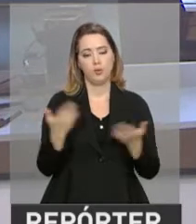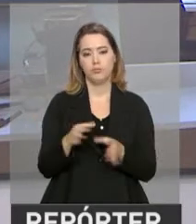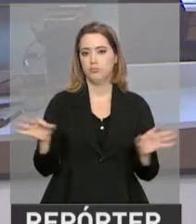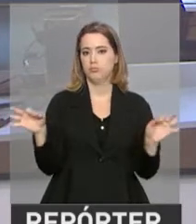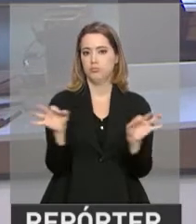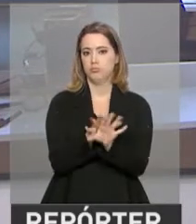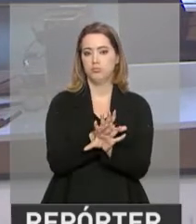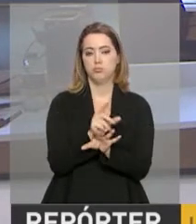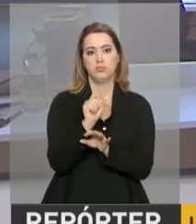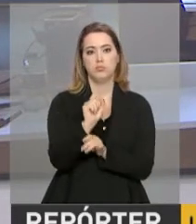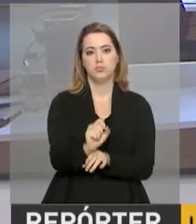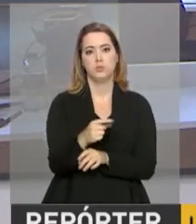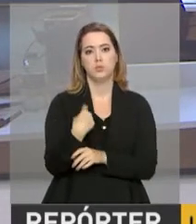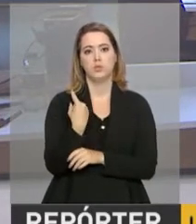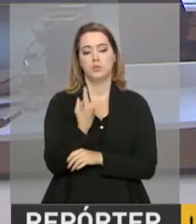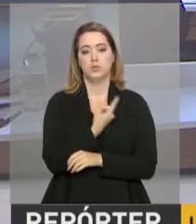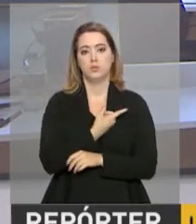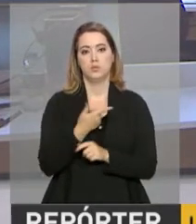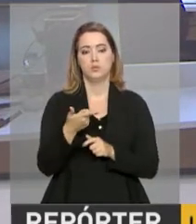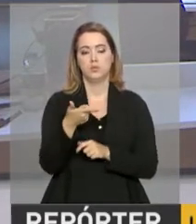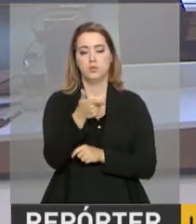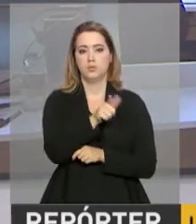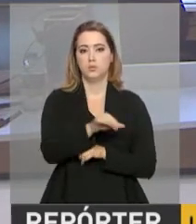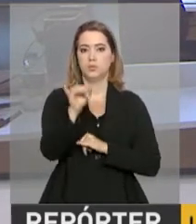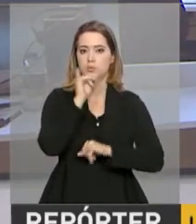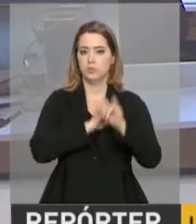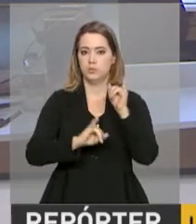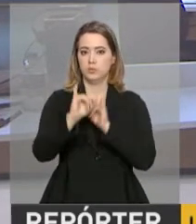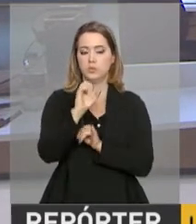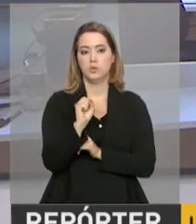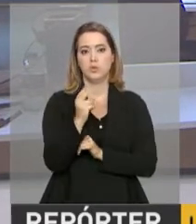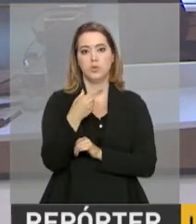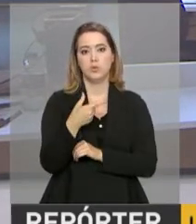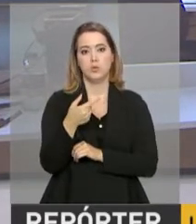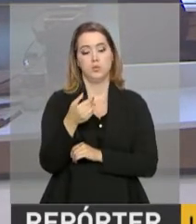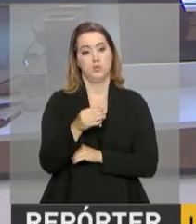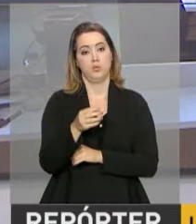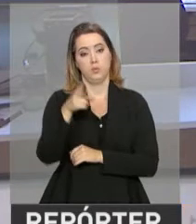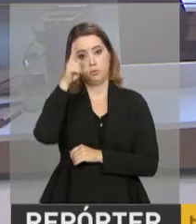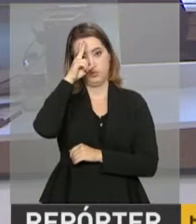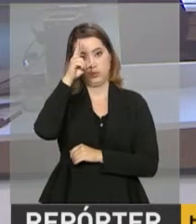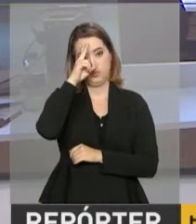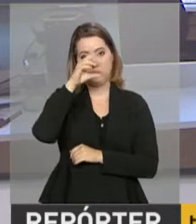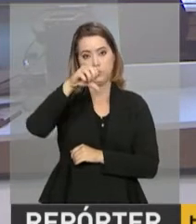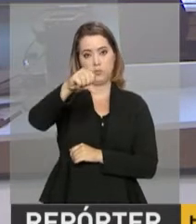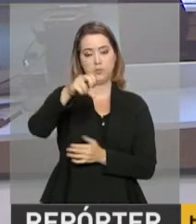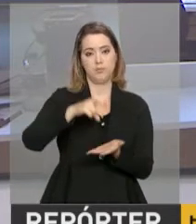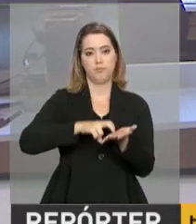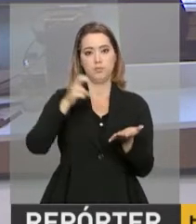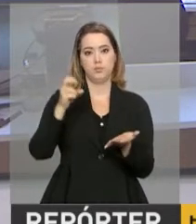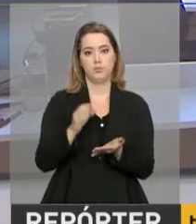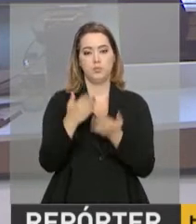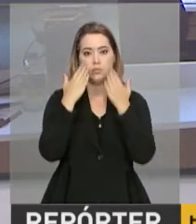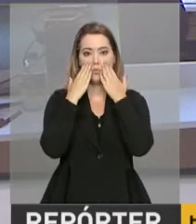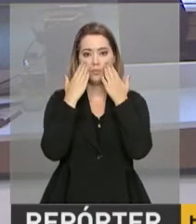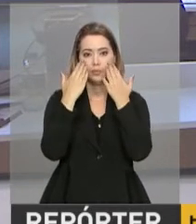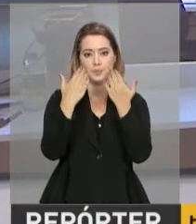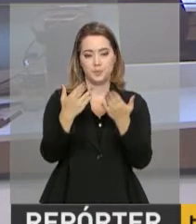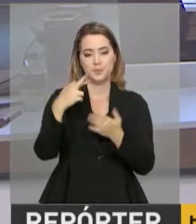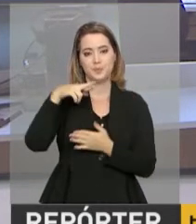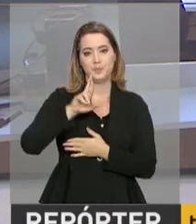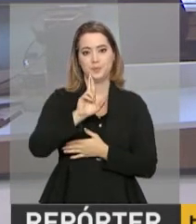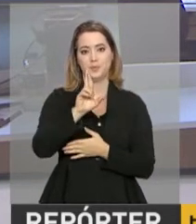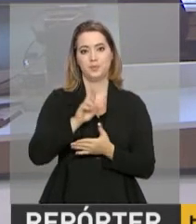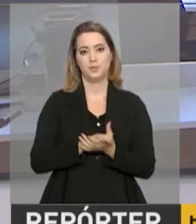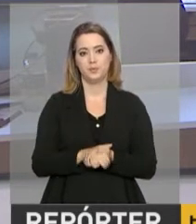nbr desta sexta-feira termina aqui voltamos a qualquer momento com outras informações ou na segunda feira às 9 da manhã na primeira edição do